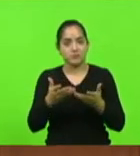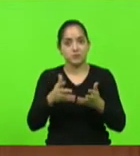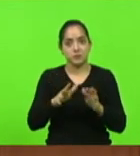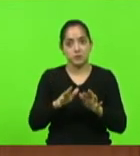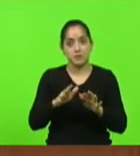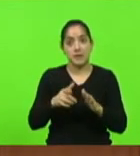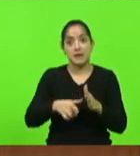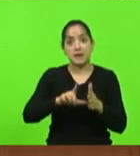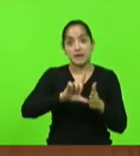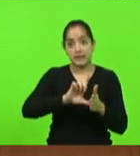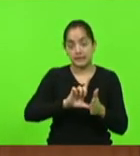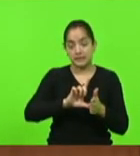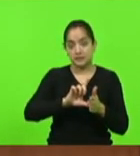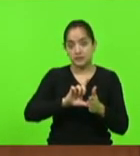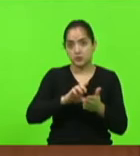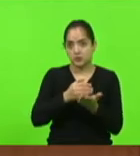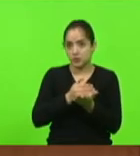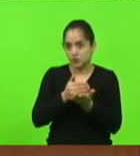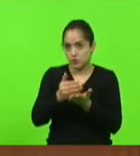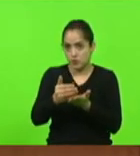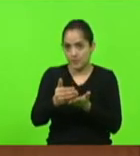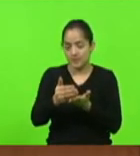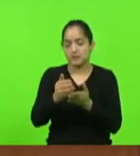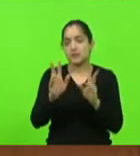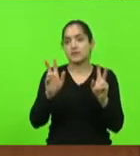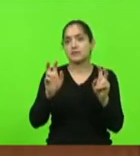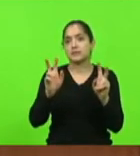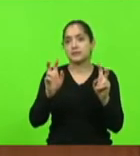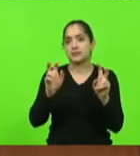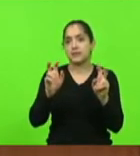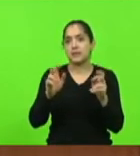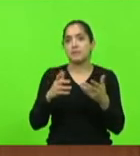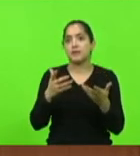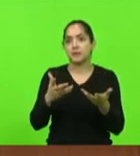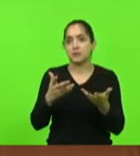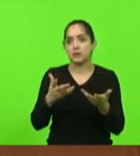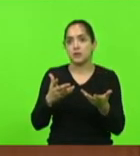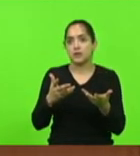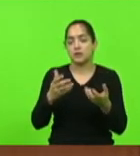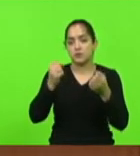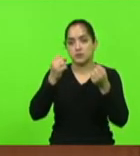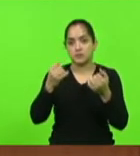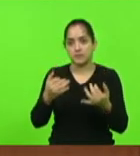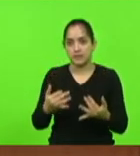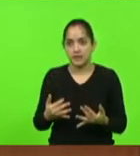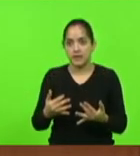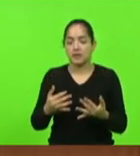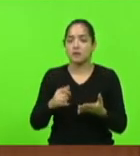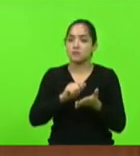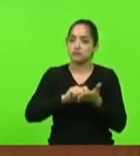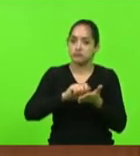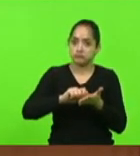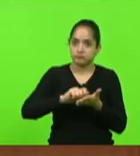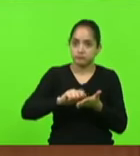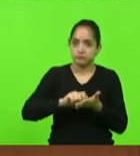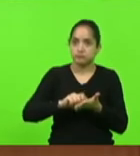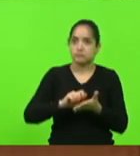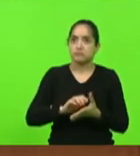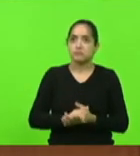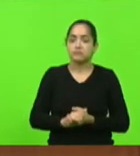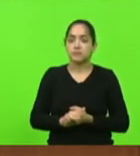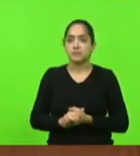antes de adentrar ao tema ao qual me propus, inclusive escrevi alguma coisa sobre o marco temporal,